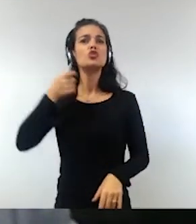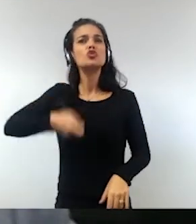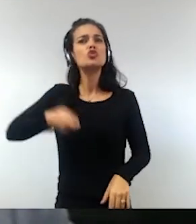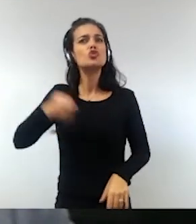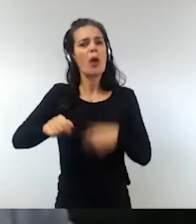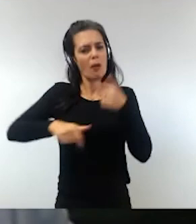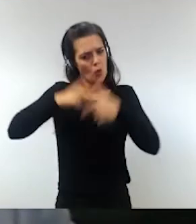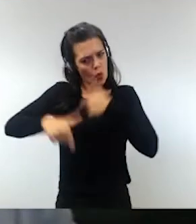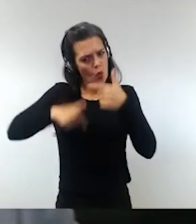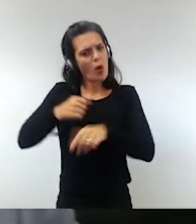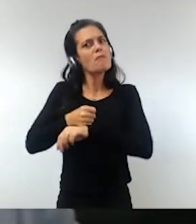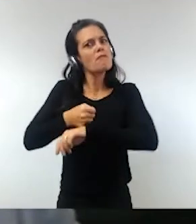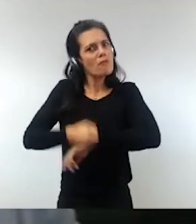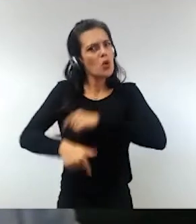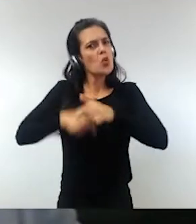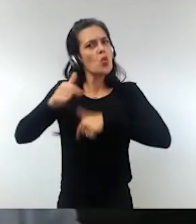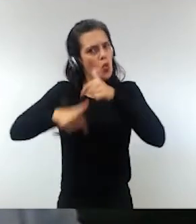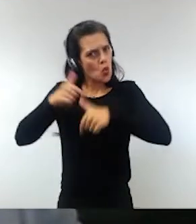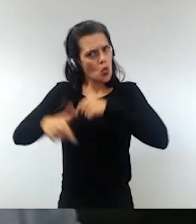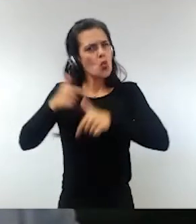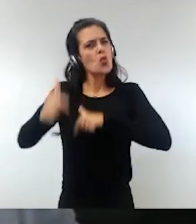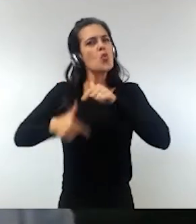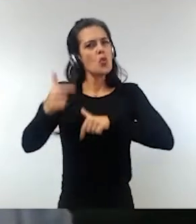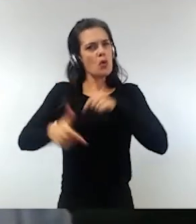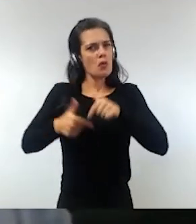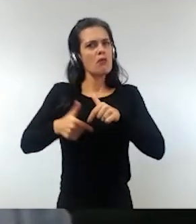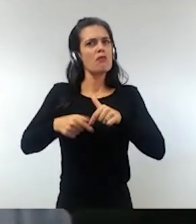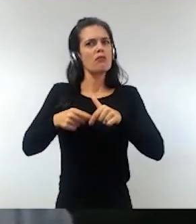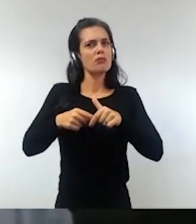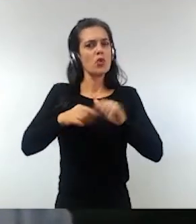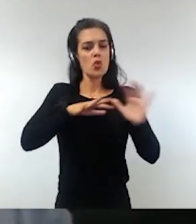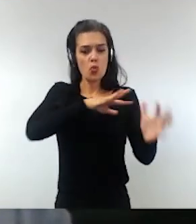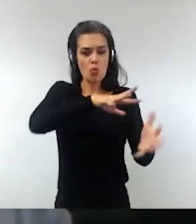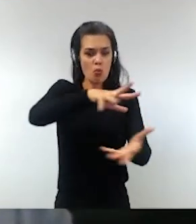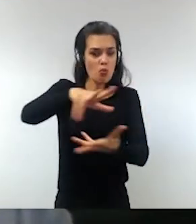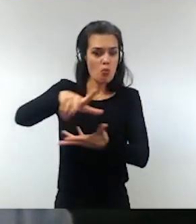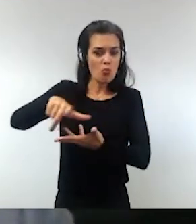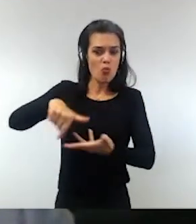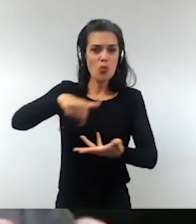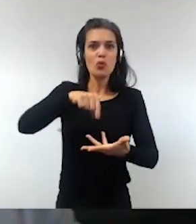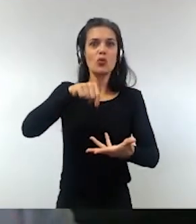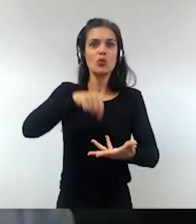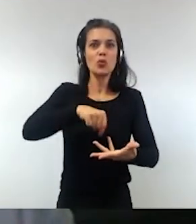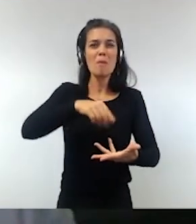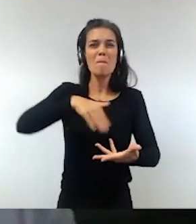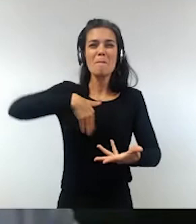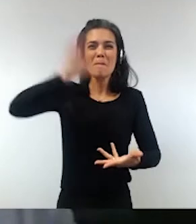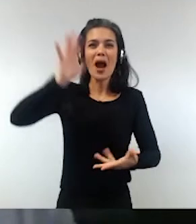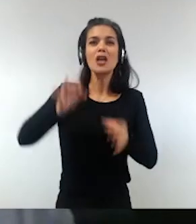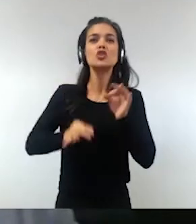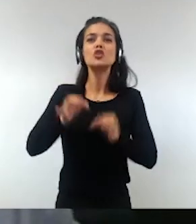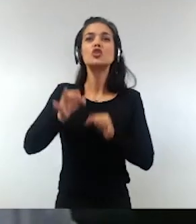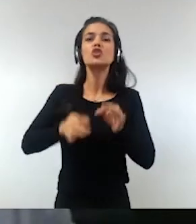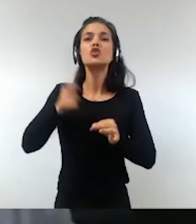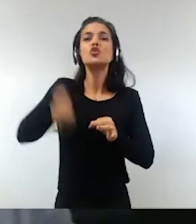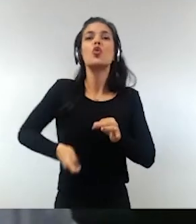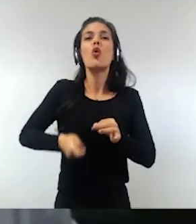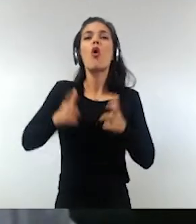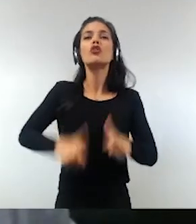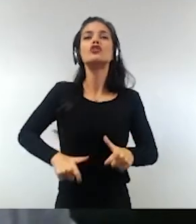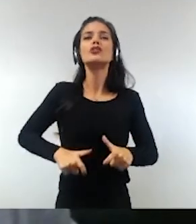muito trabalhadores. Inclusive, no mundo, o maior índice de julgamento é da